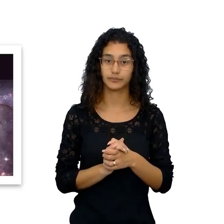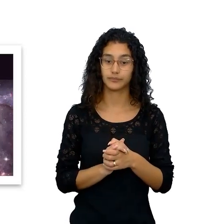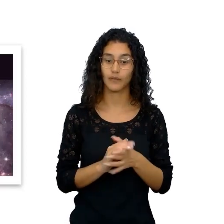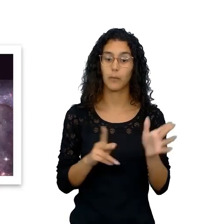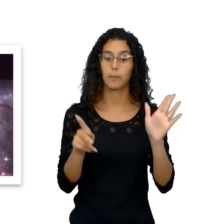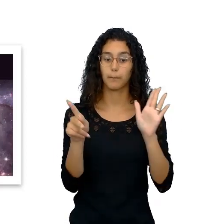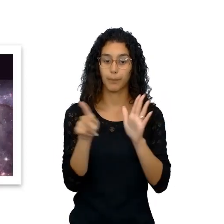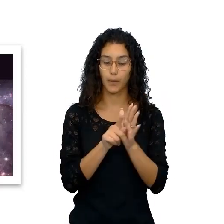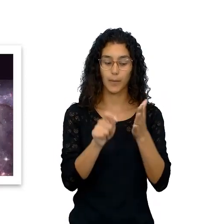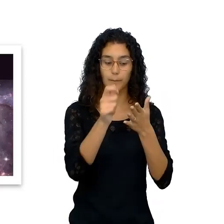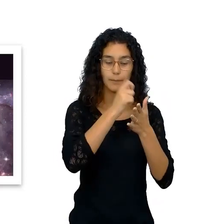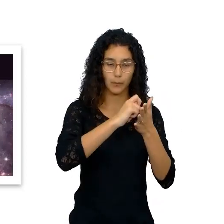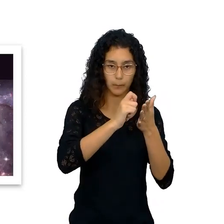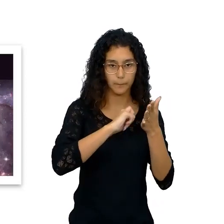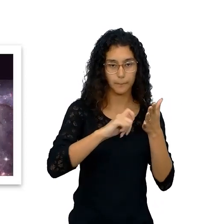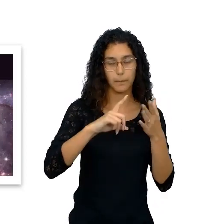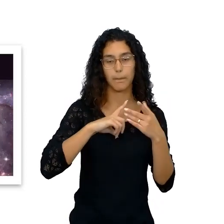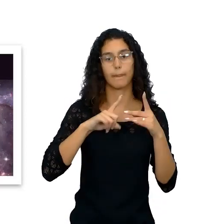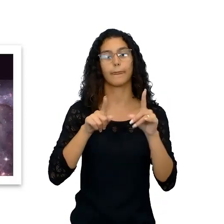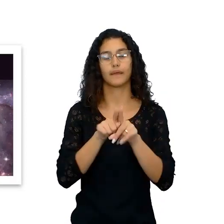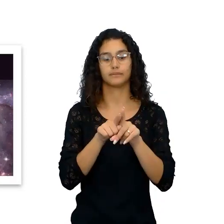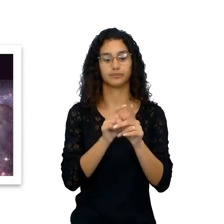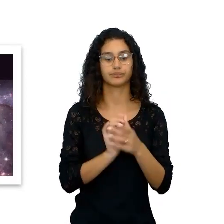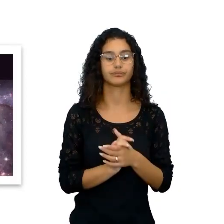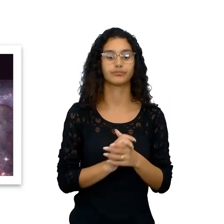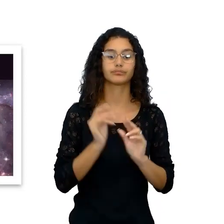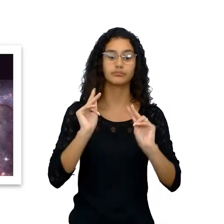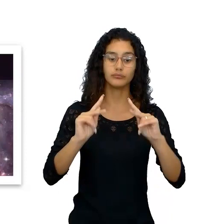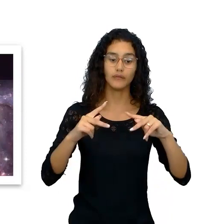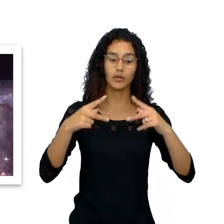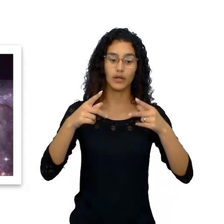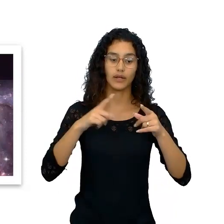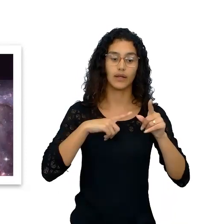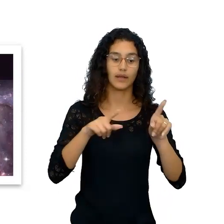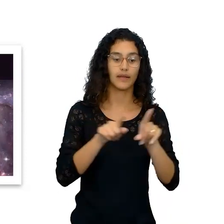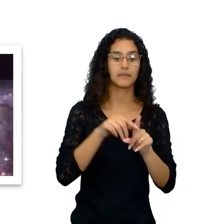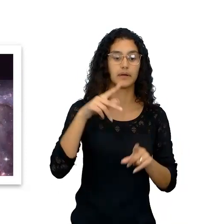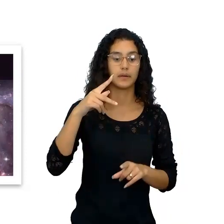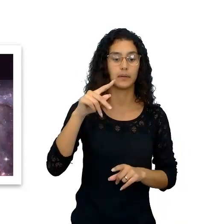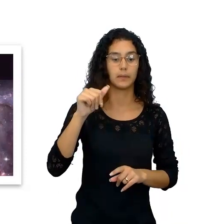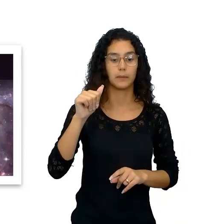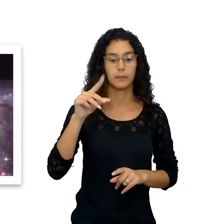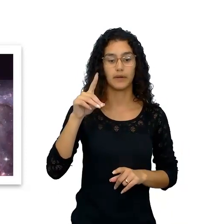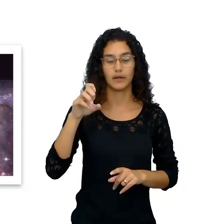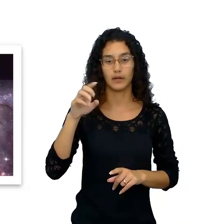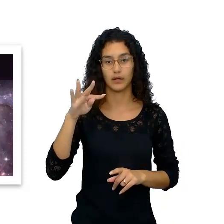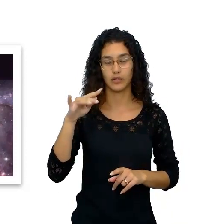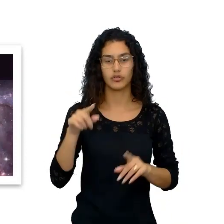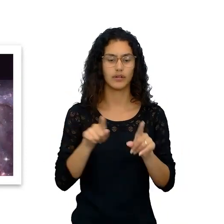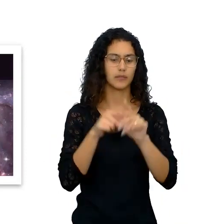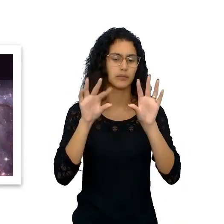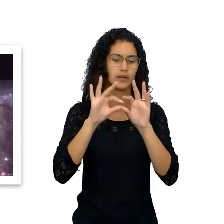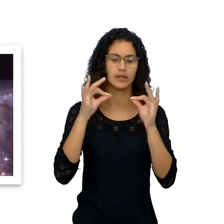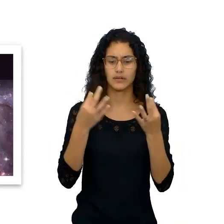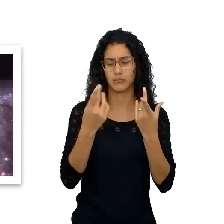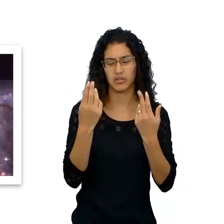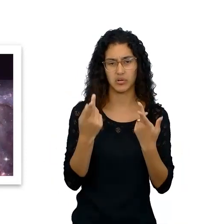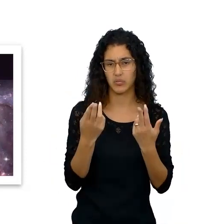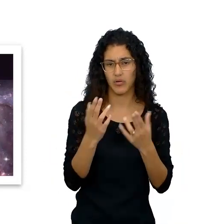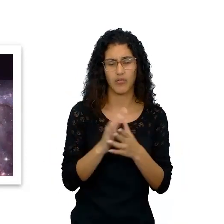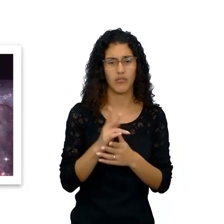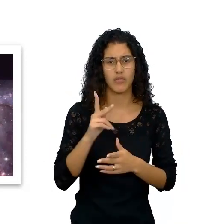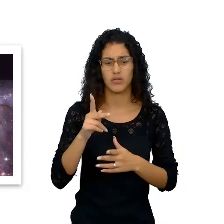o formulário, tá? E os links do Padlet também são simples, é sempre o mesmo corpo, né?